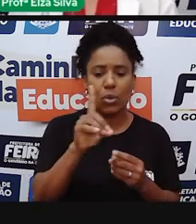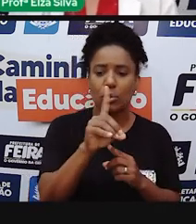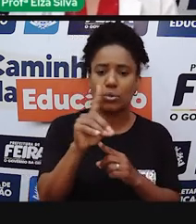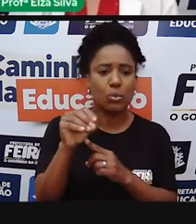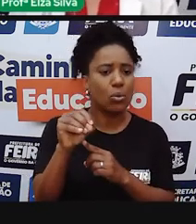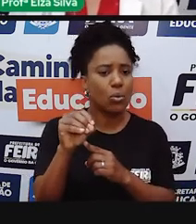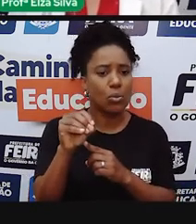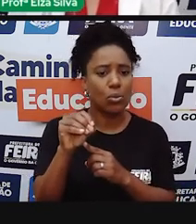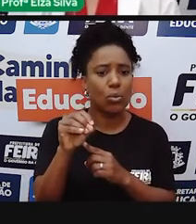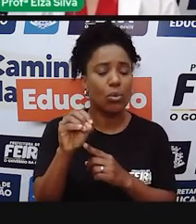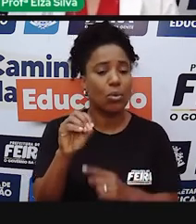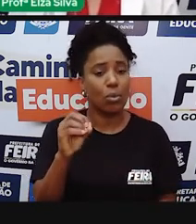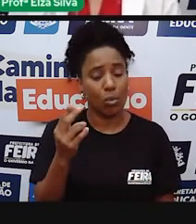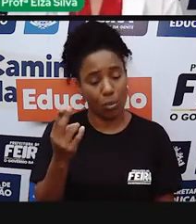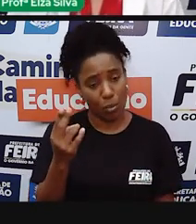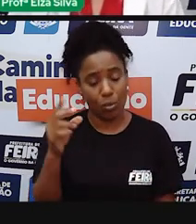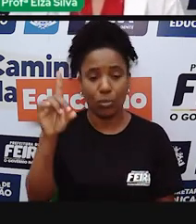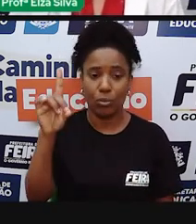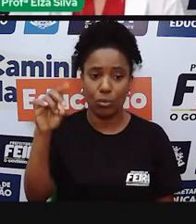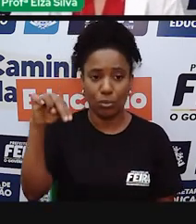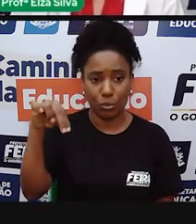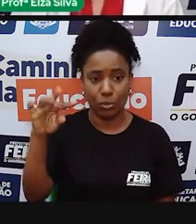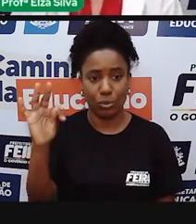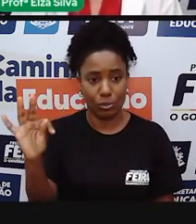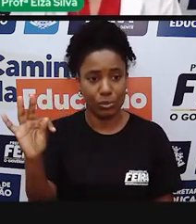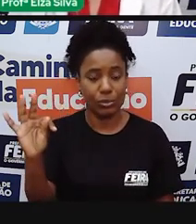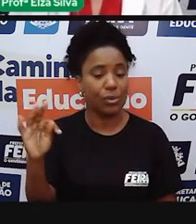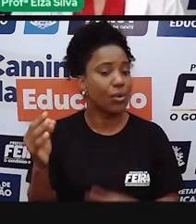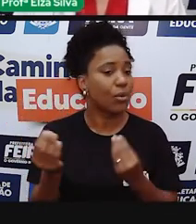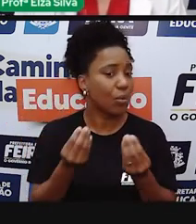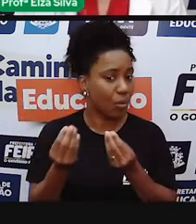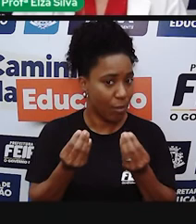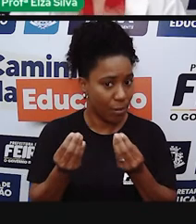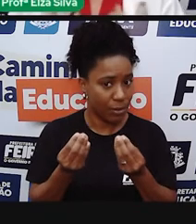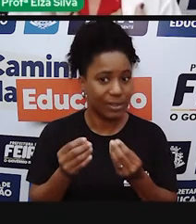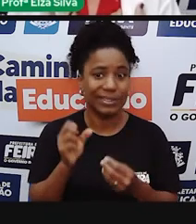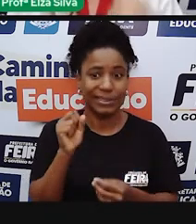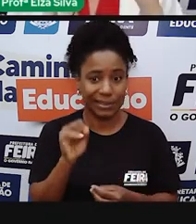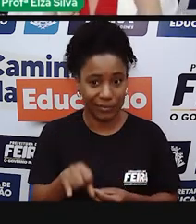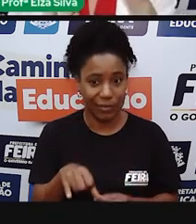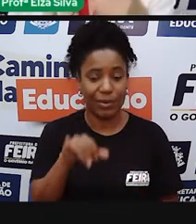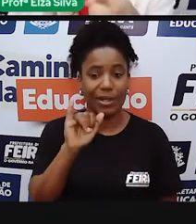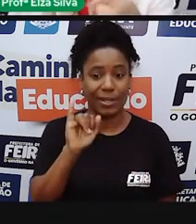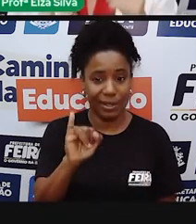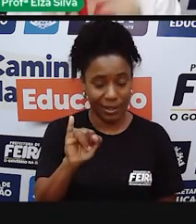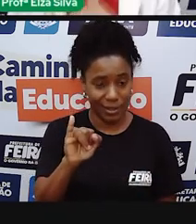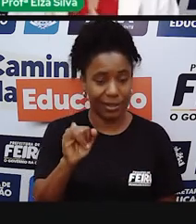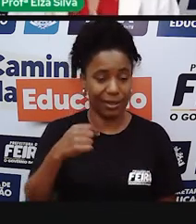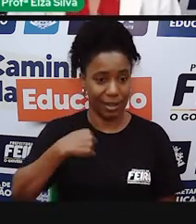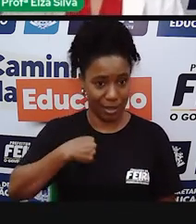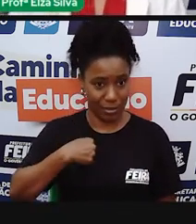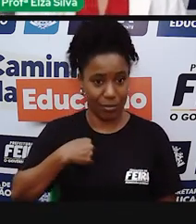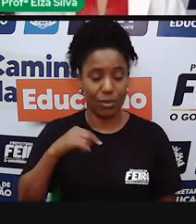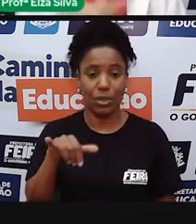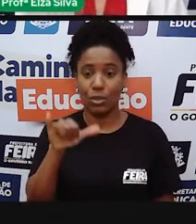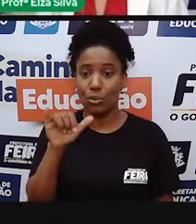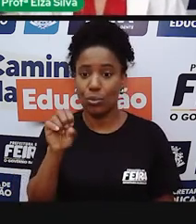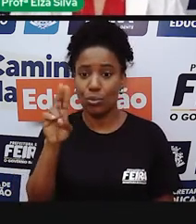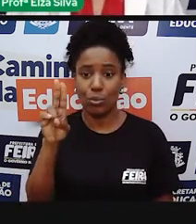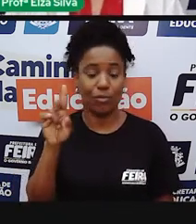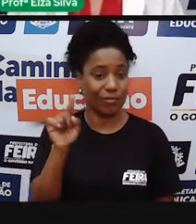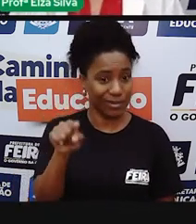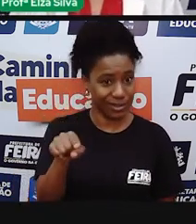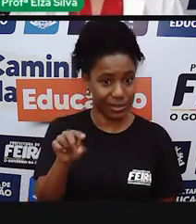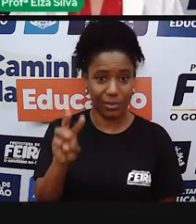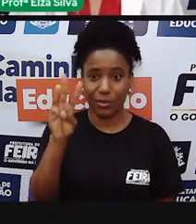don't? Apenas quando o sujeito da oração for I, eu, you, você,